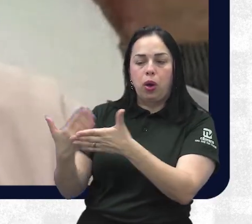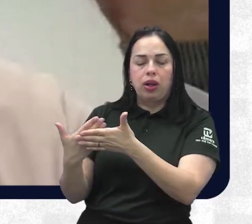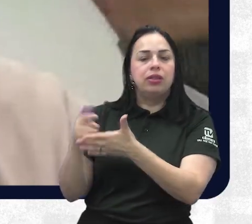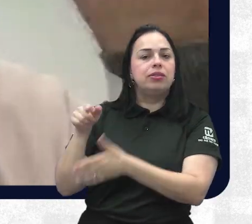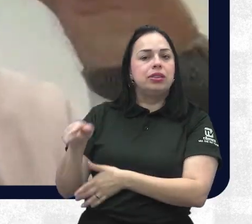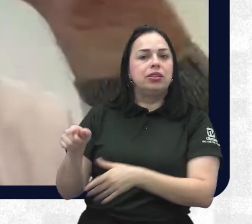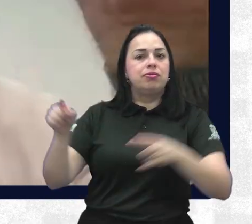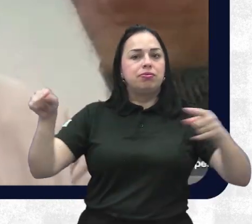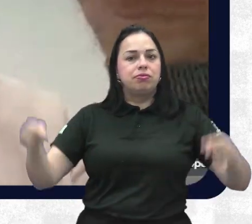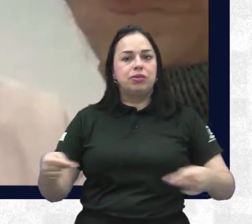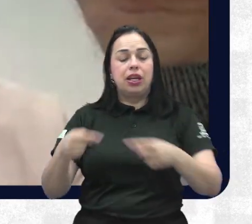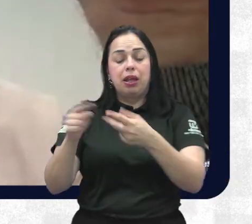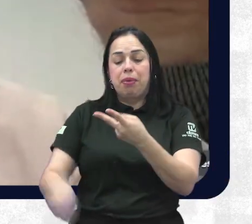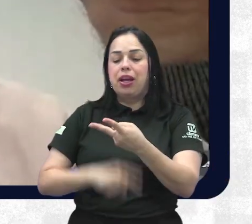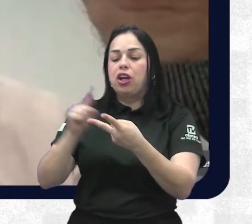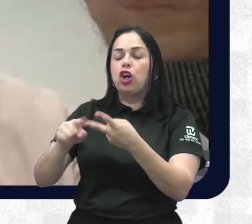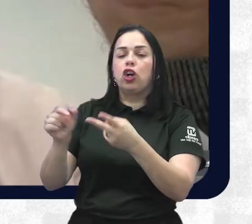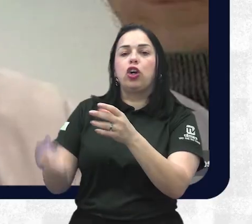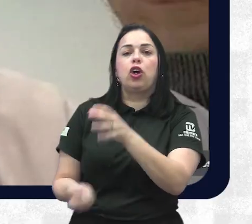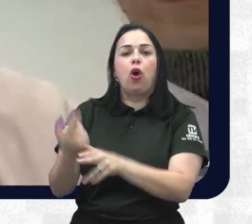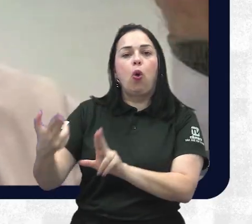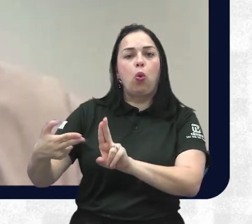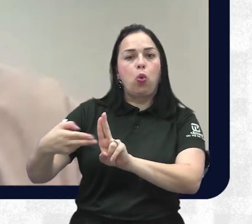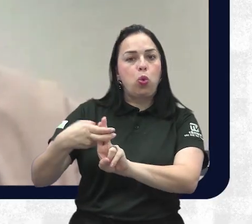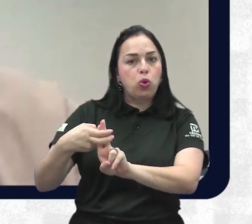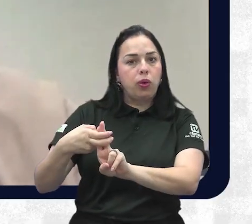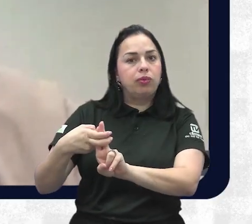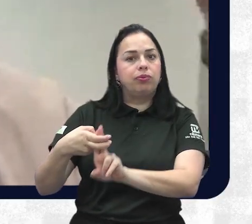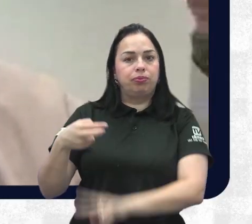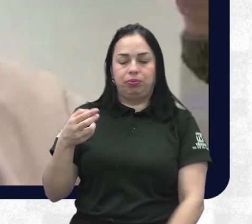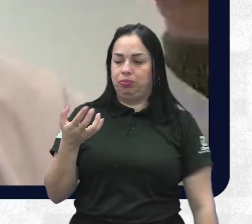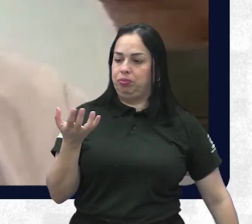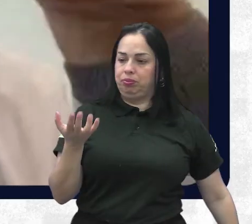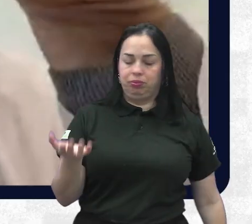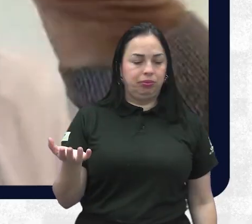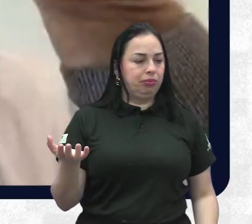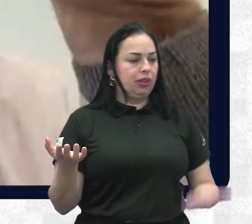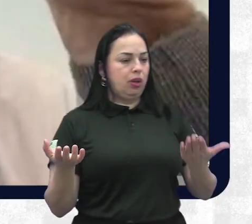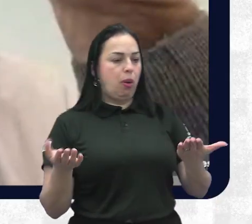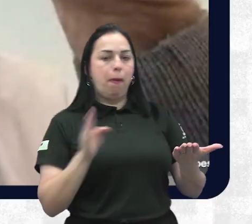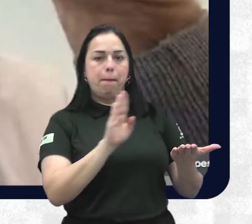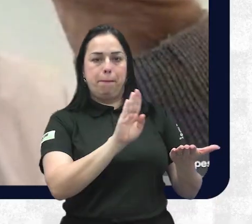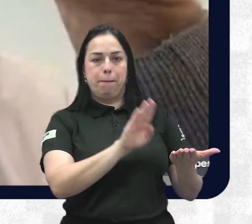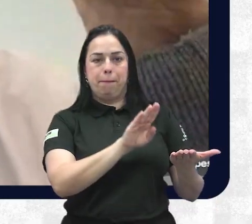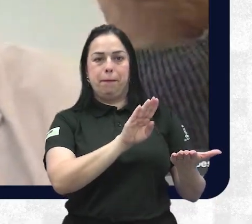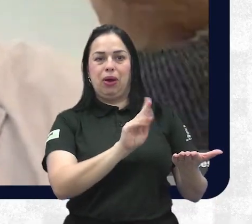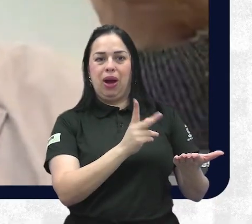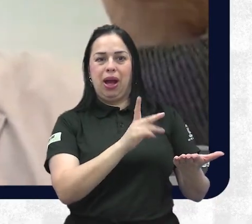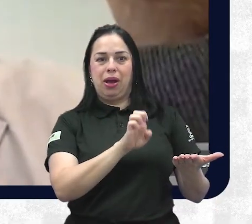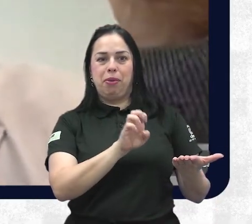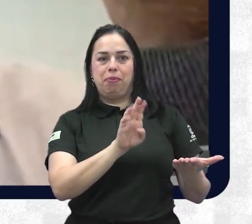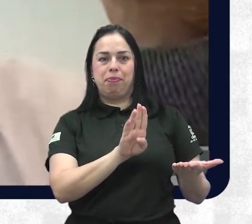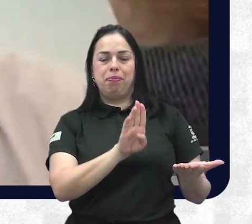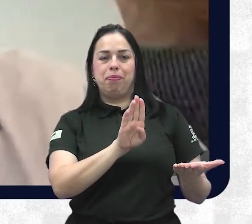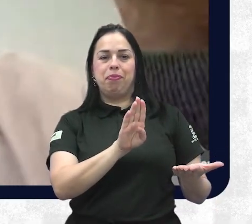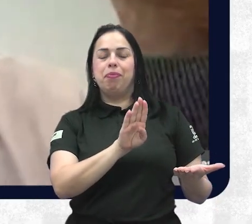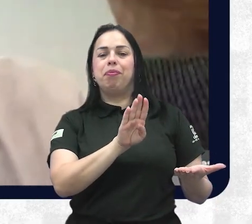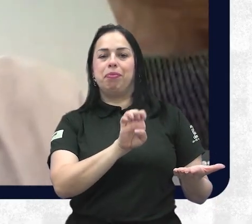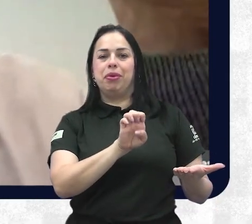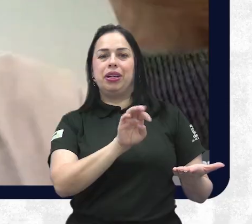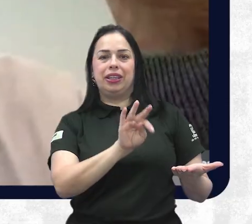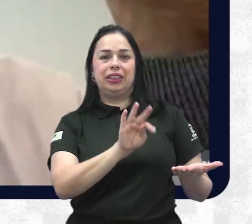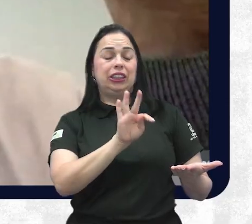país foi feita e a instituição do SUS. Então, uniu-se a situação de Betinho, a pandemia